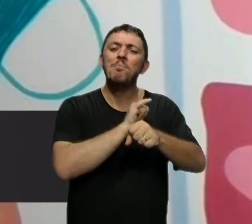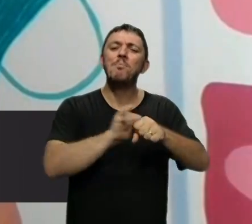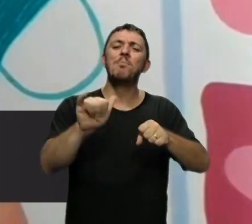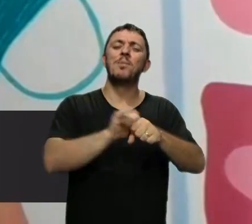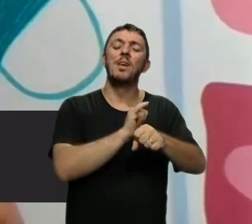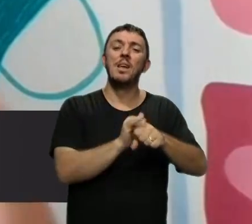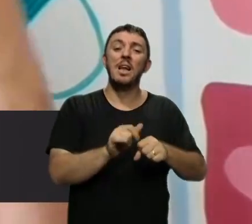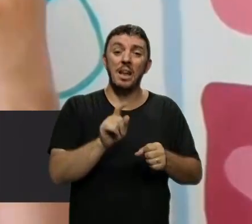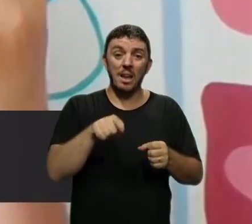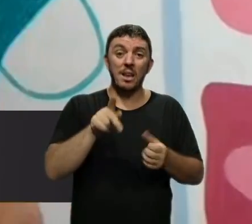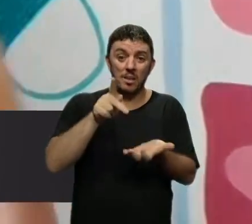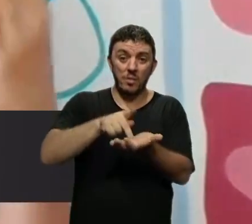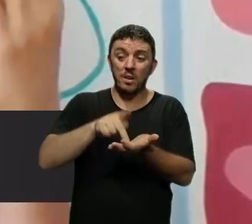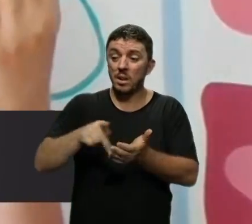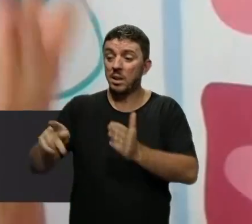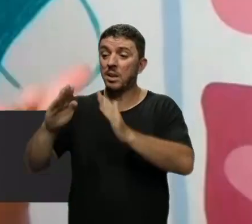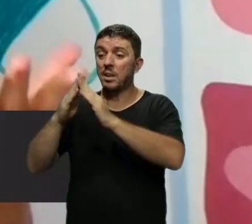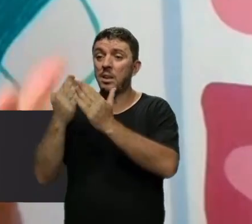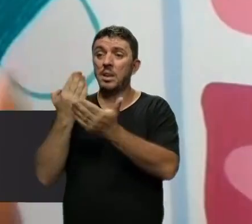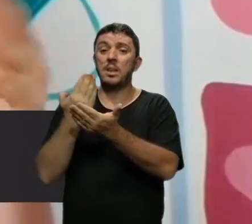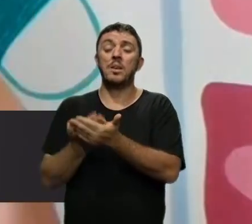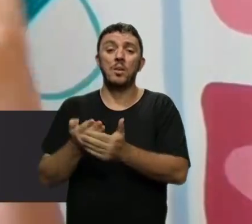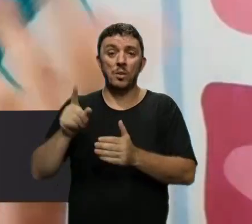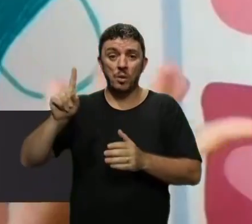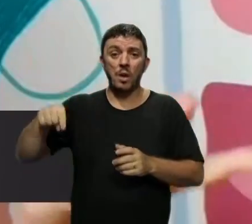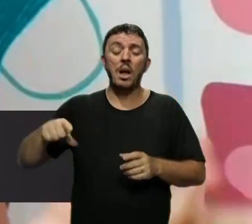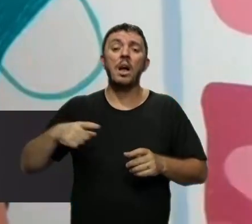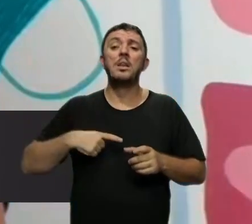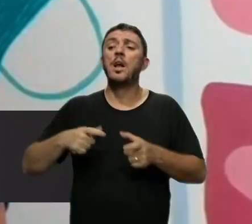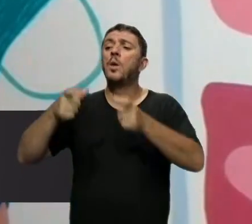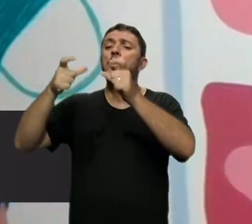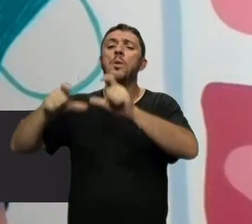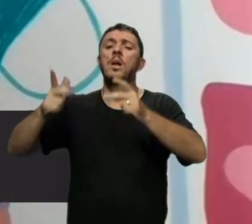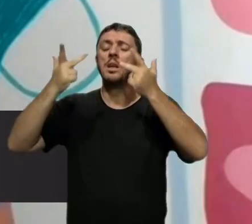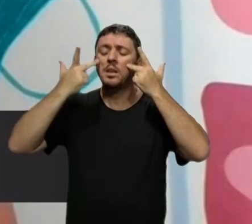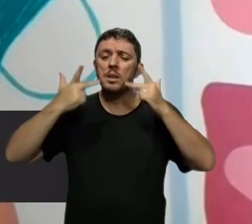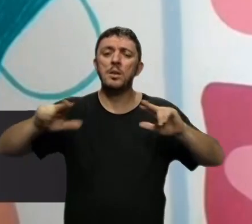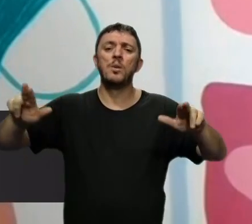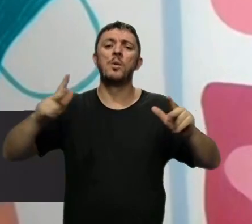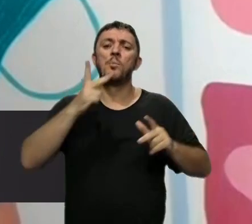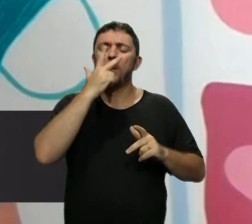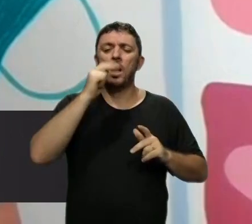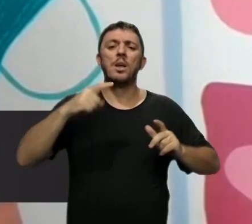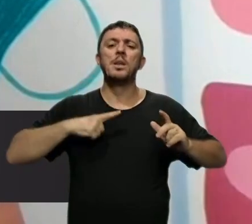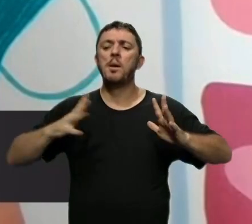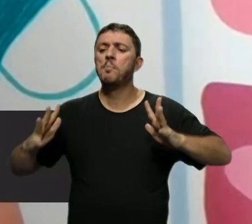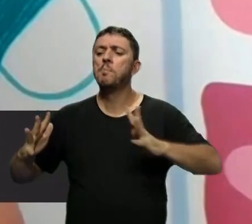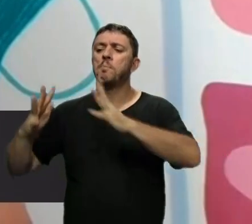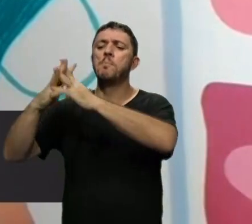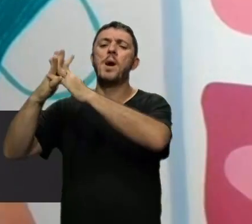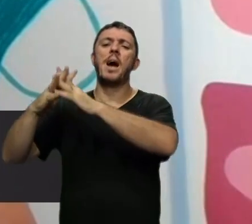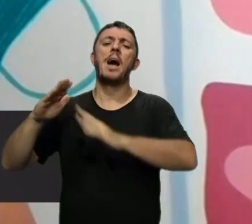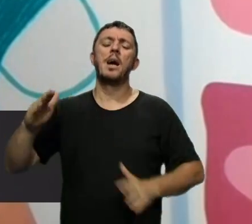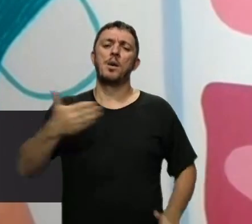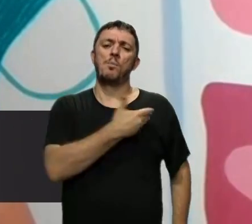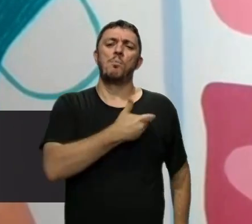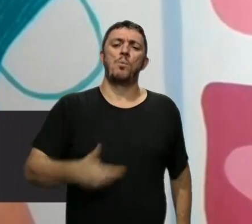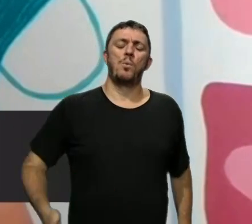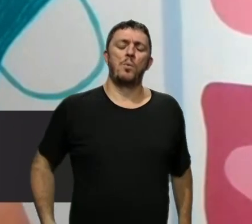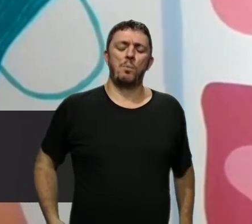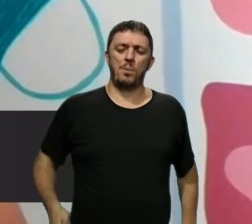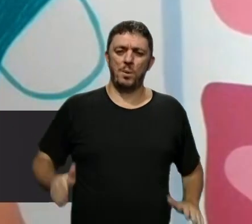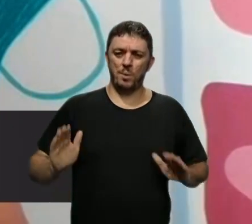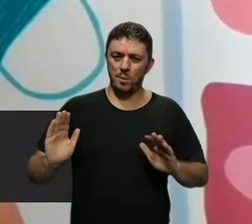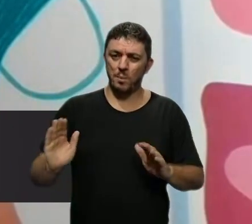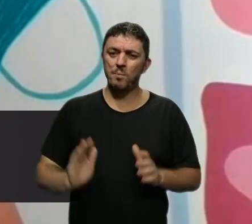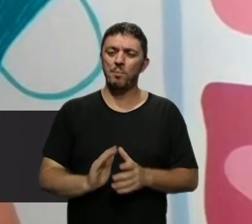essas escolas acontecem em áreas naturais, que são parques públicos. Então, assim, em uma